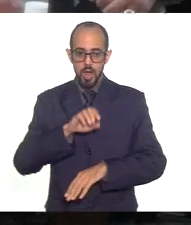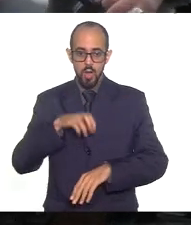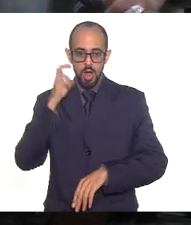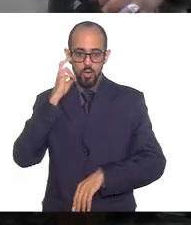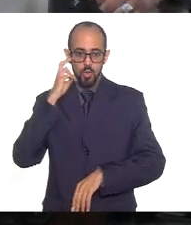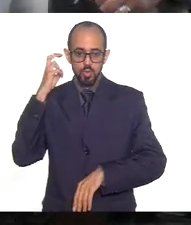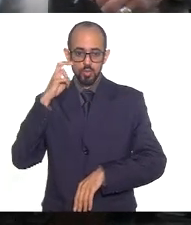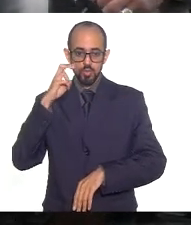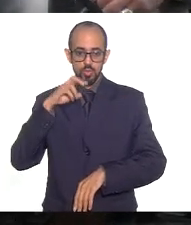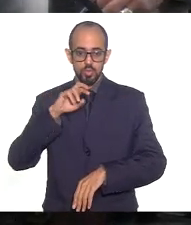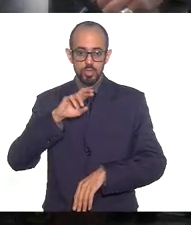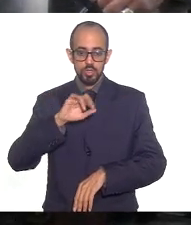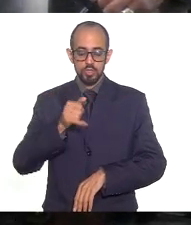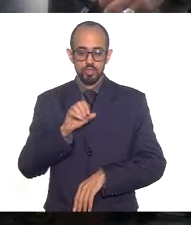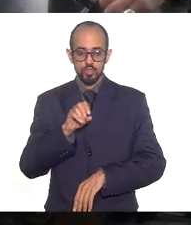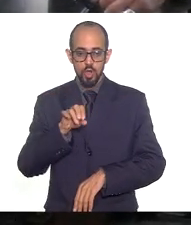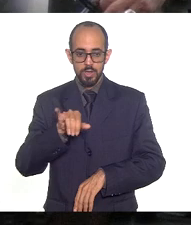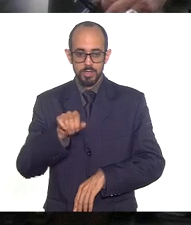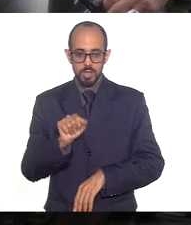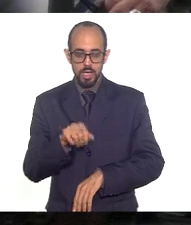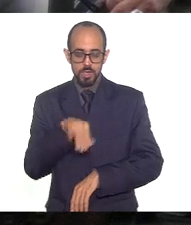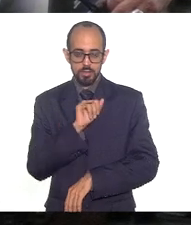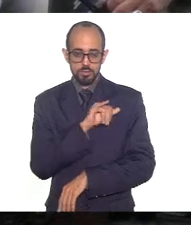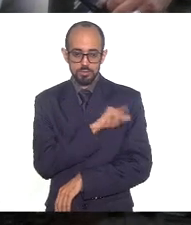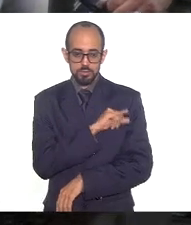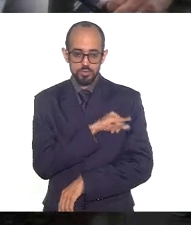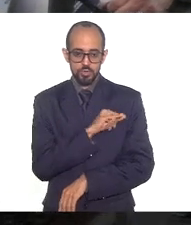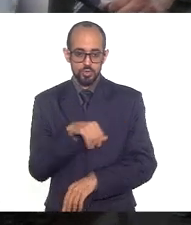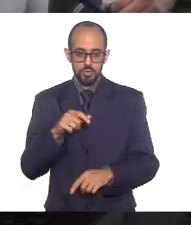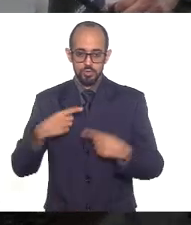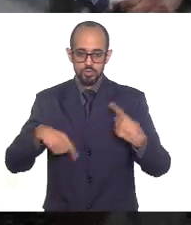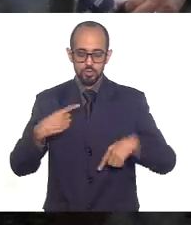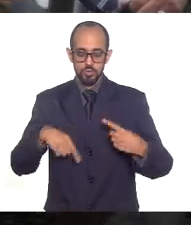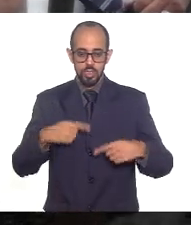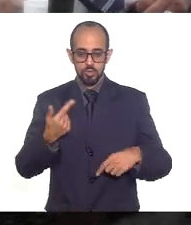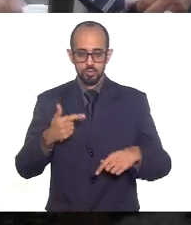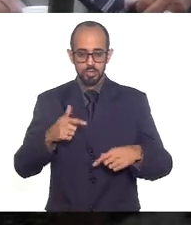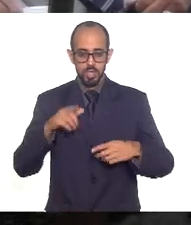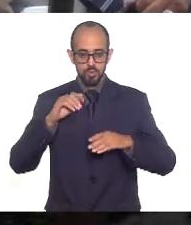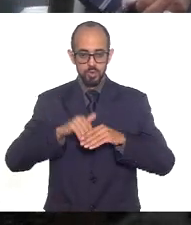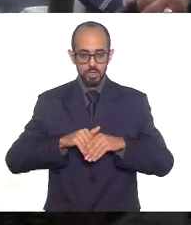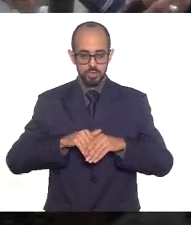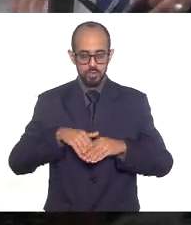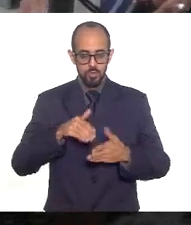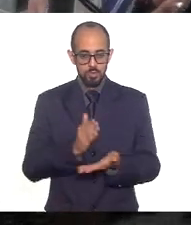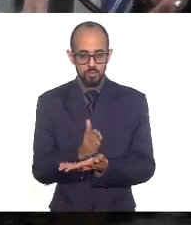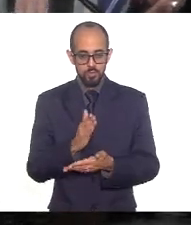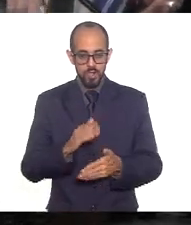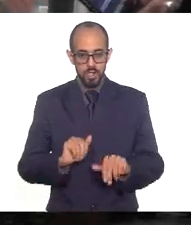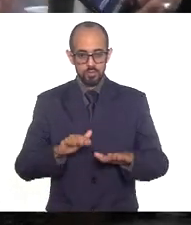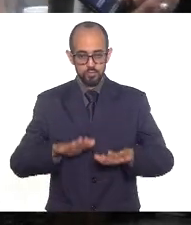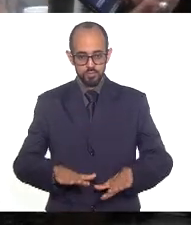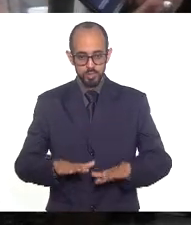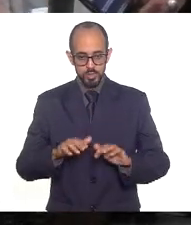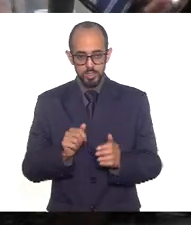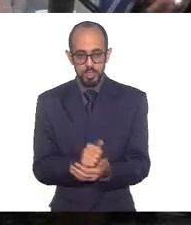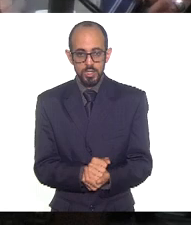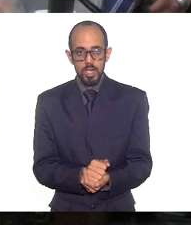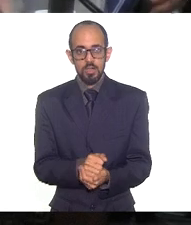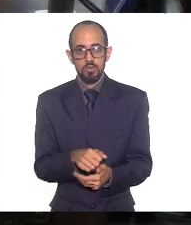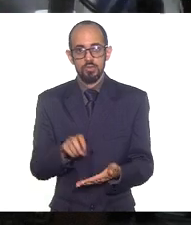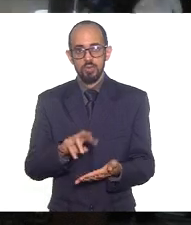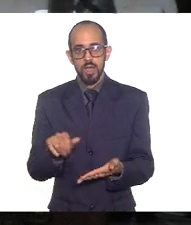cultura das Rosas de sangue dá outras providências em discussão na vendo aquele discutir-se-á da discussão e votação se os que aprovam permaneçam Como estão